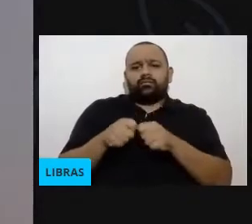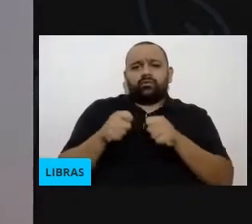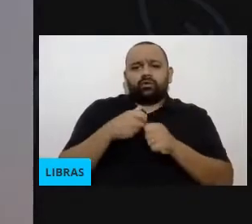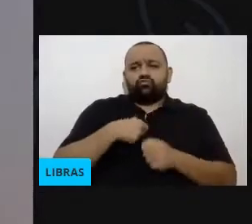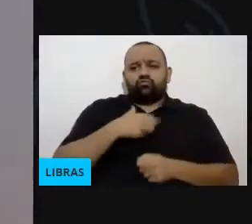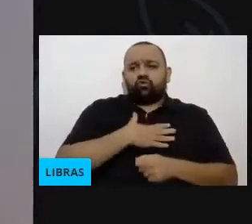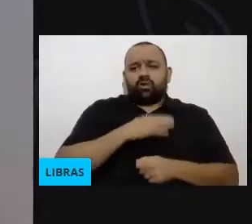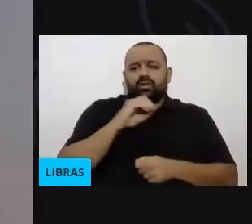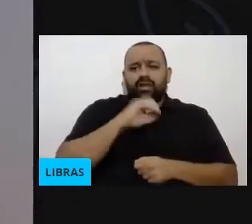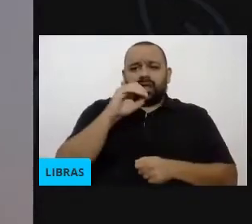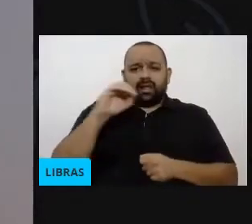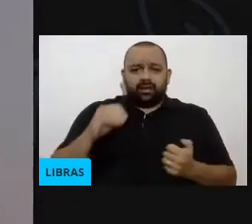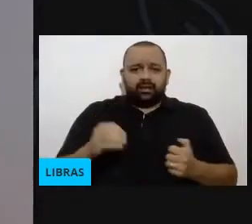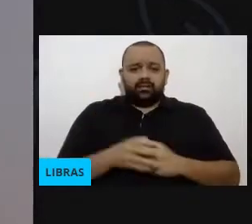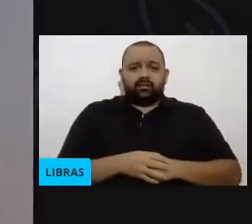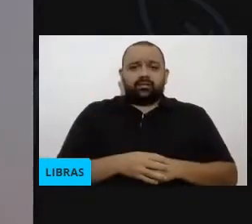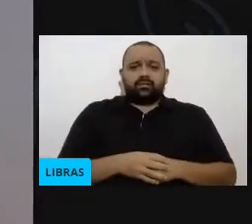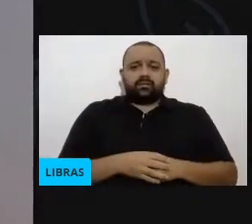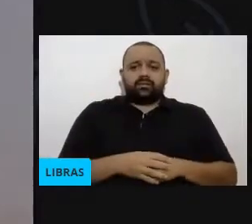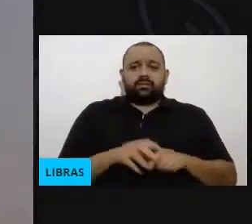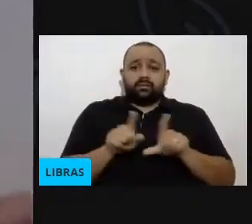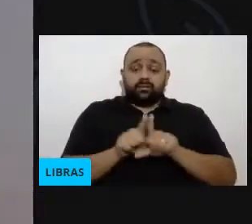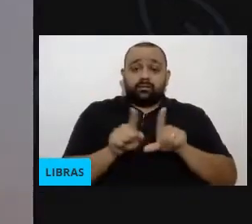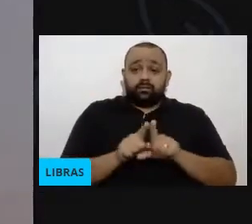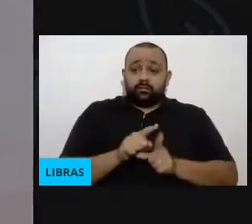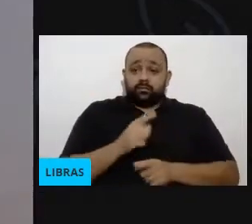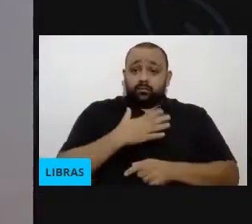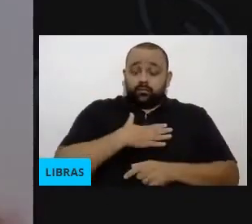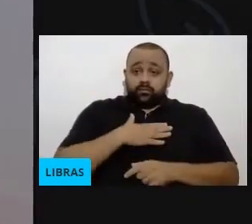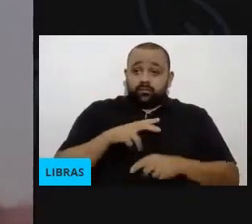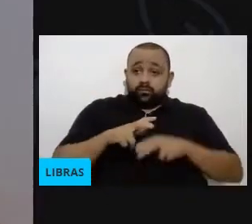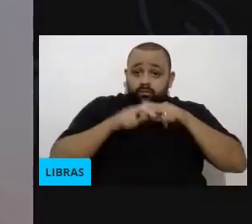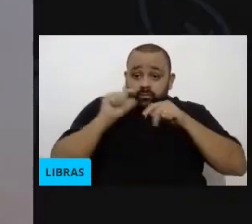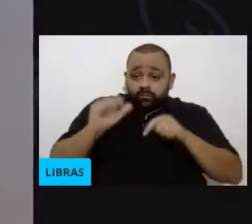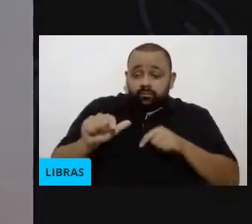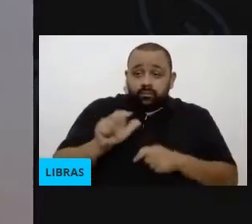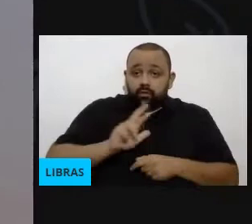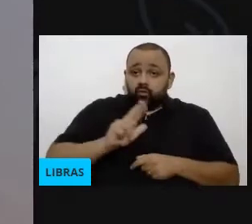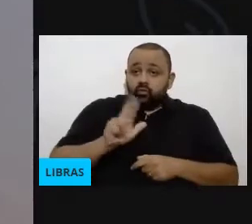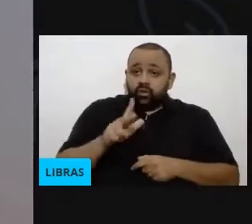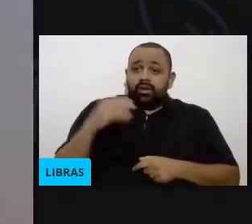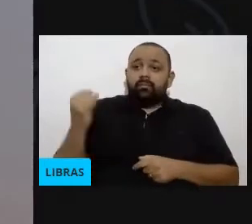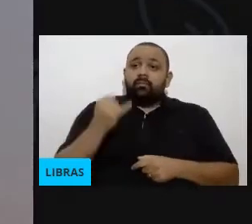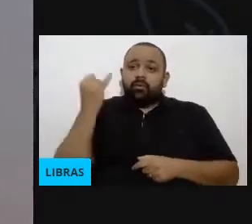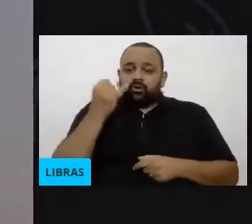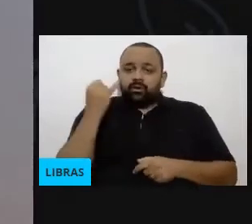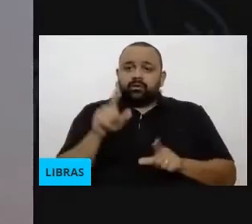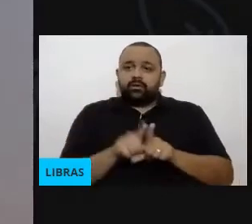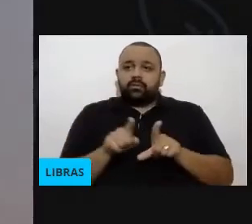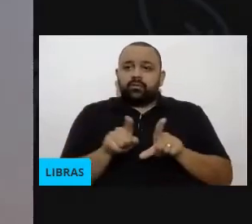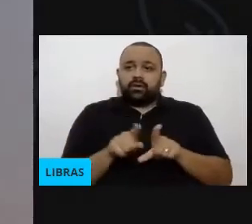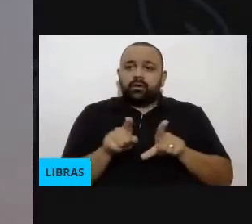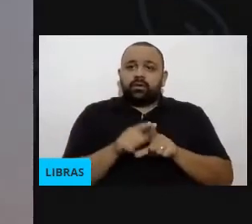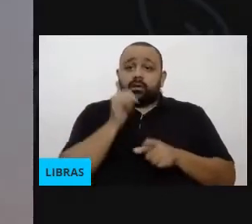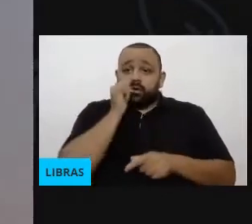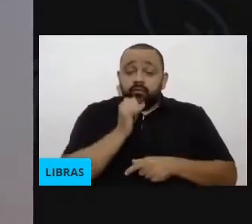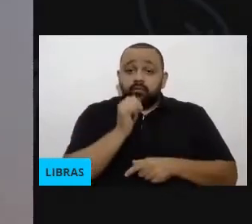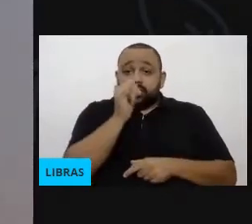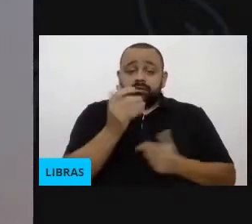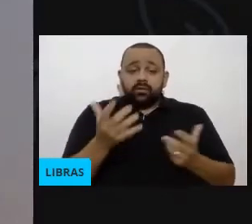tá? Não só disso que a gente faz, não, eu acho que é importante para a informação,